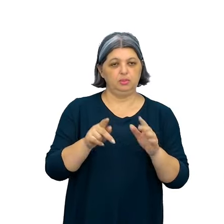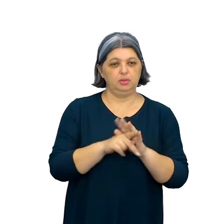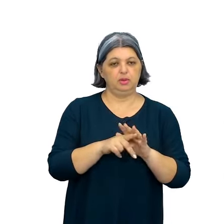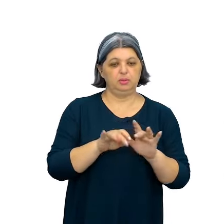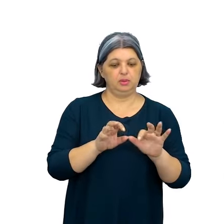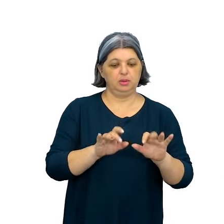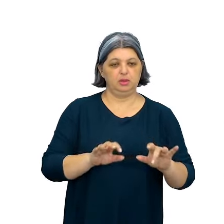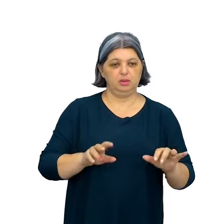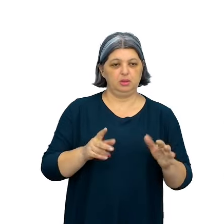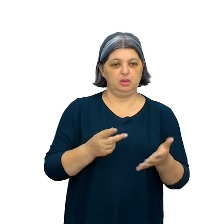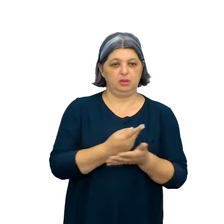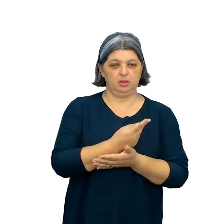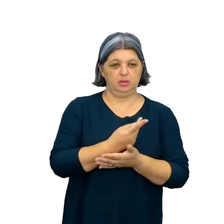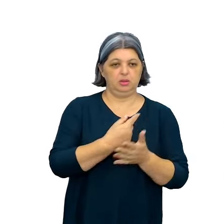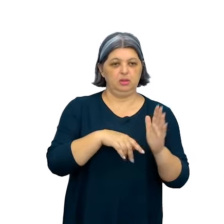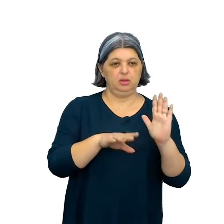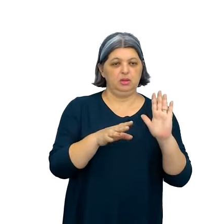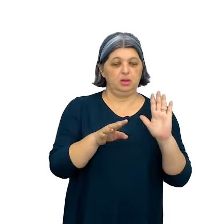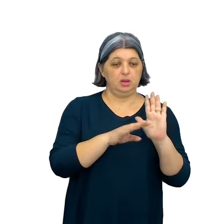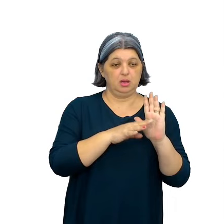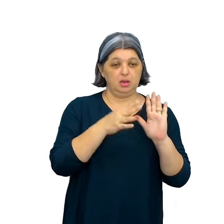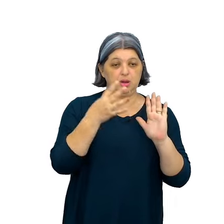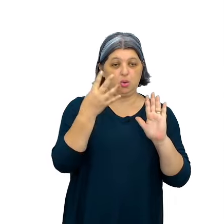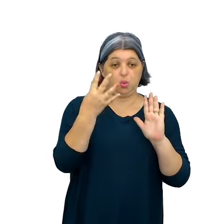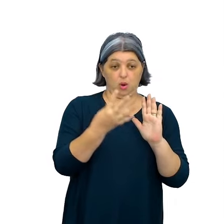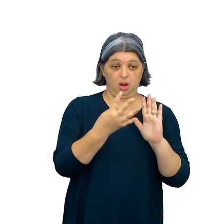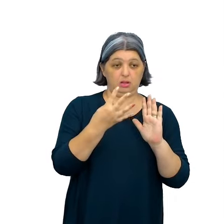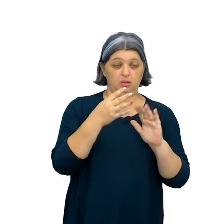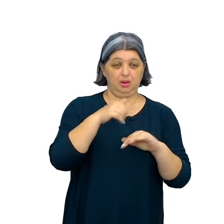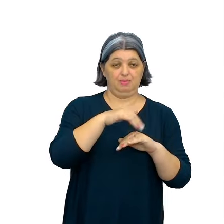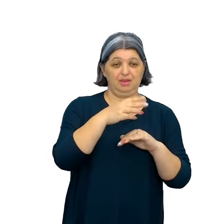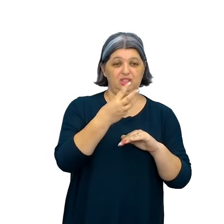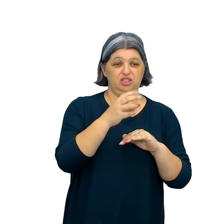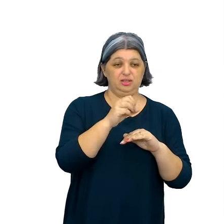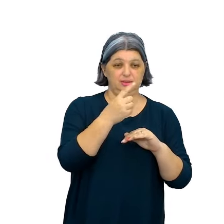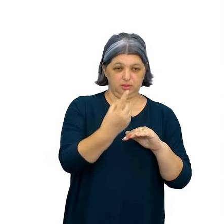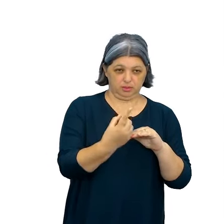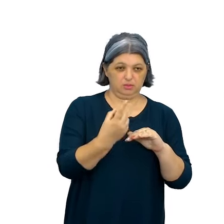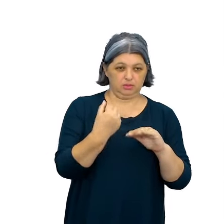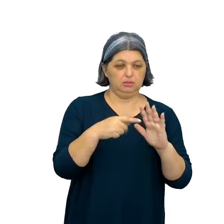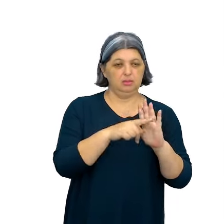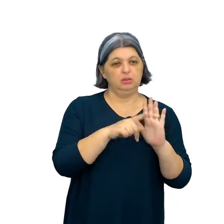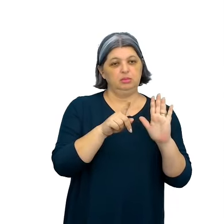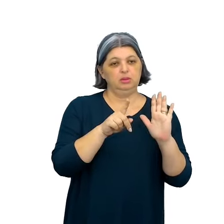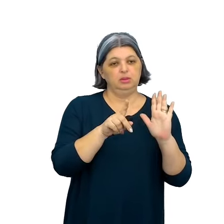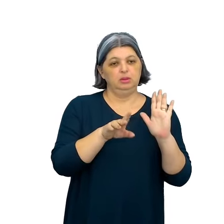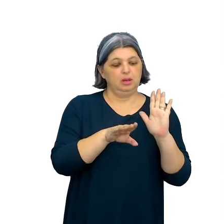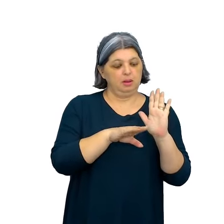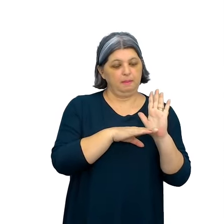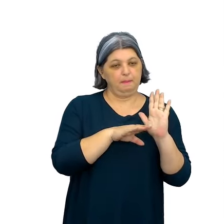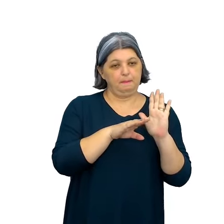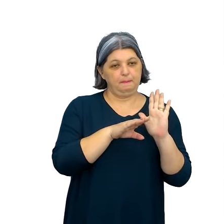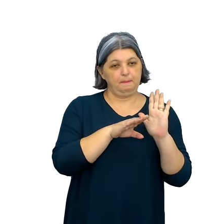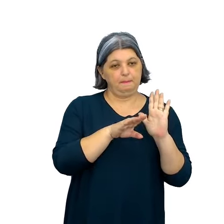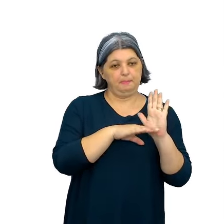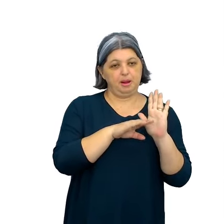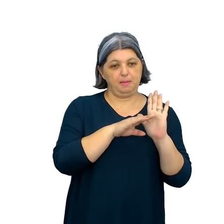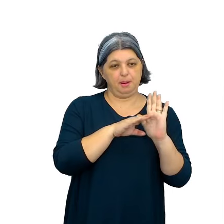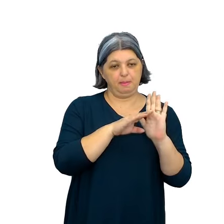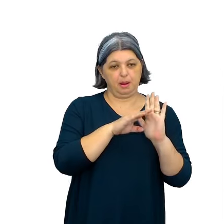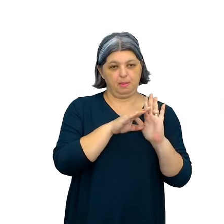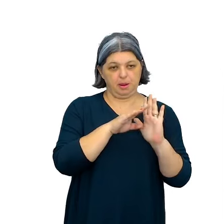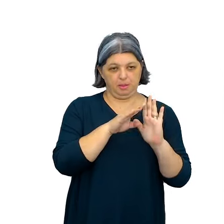nossa parte, né? O nível 4 é acima de 301. Então, nessa escala de proficiência, que o professor pode consultar